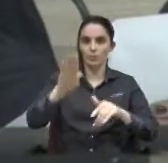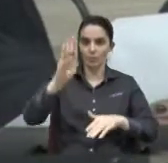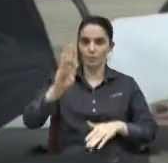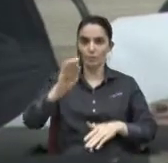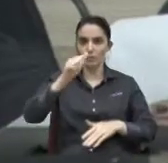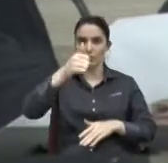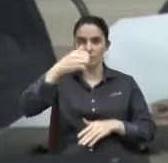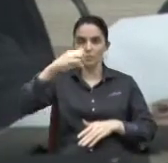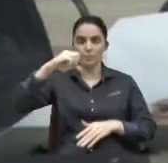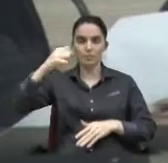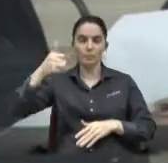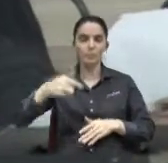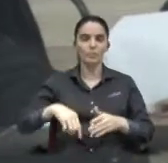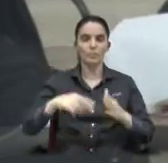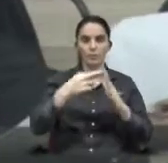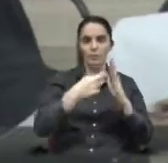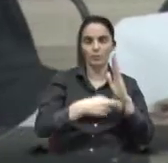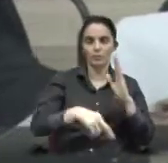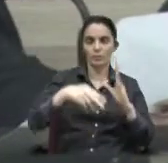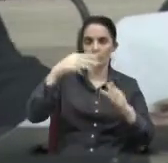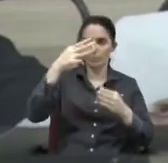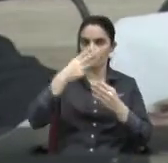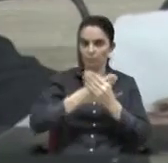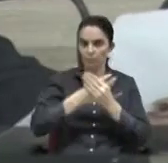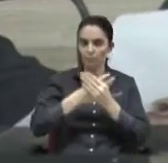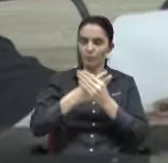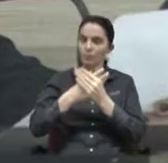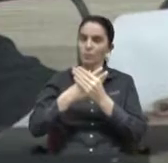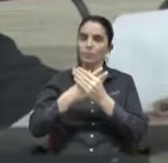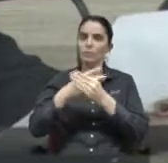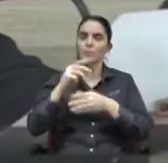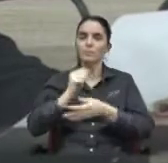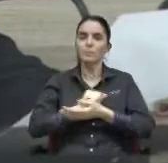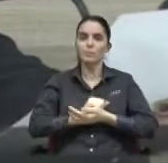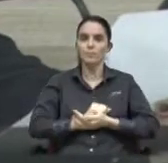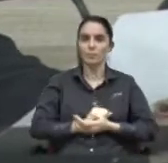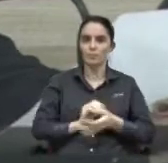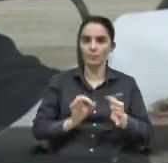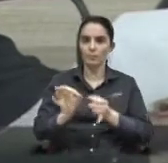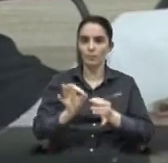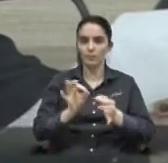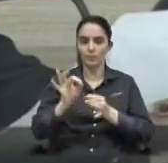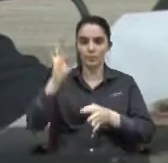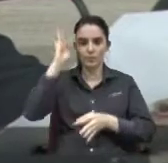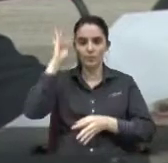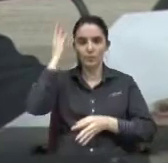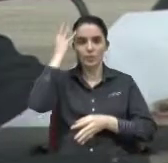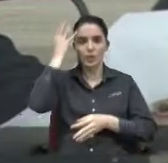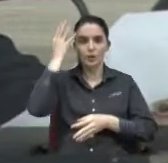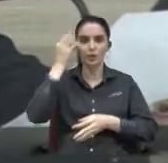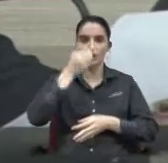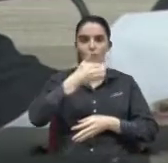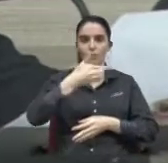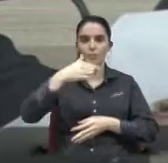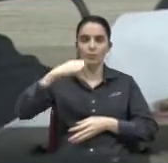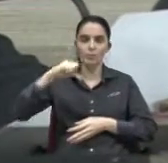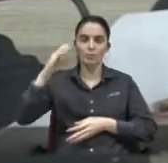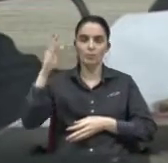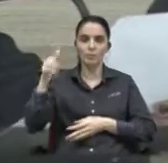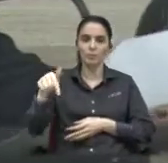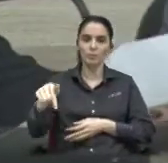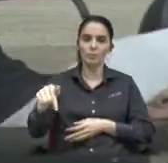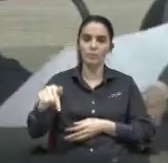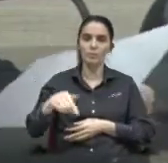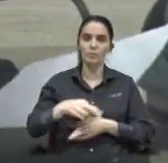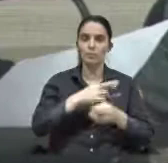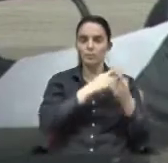192 do Regimento Interno desta Câmara Municipal de Limeira, que o projeto de resolução número 29/17,